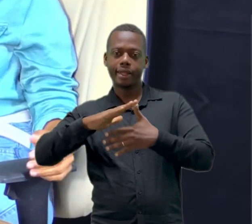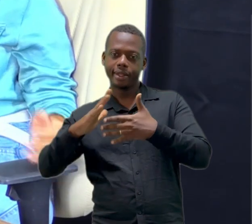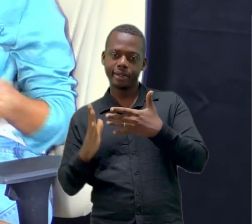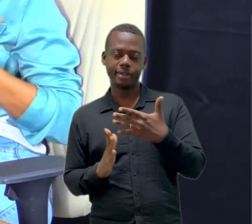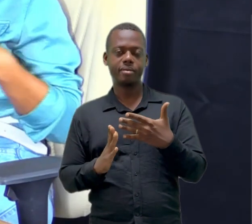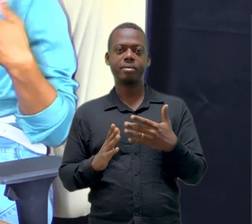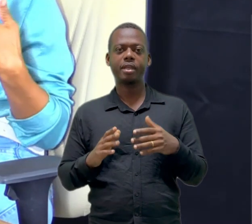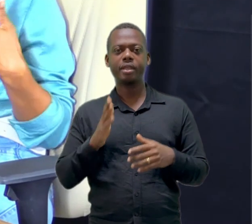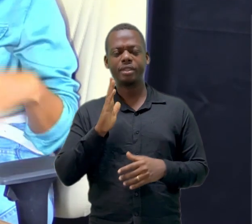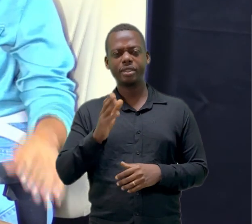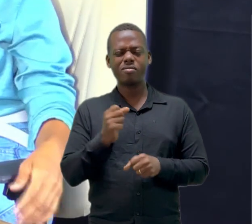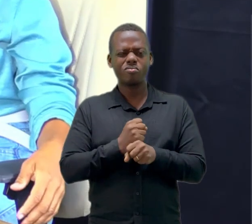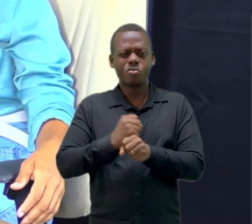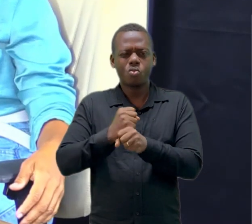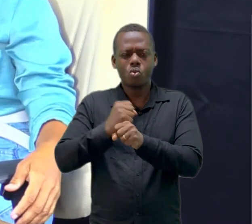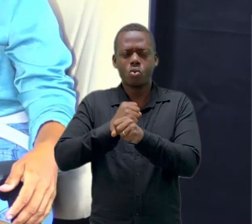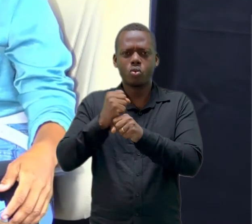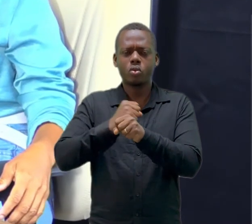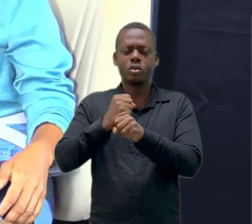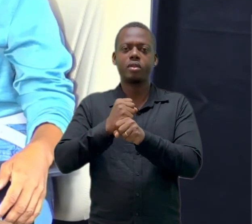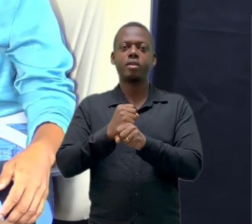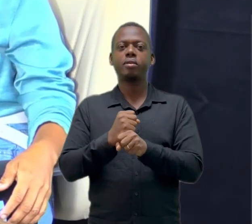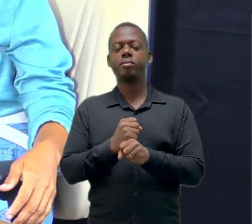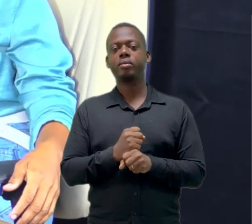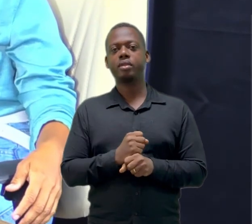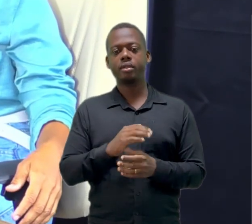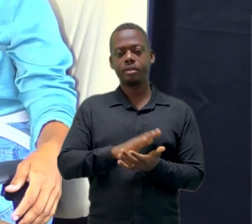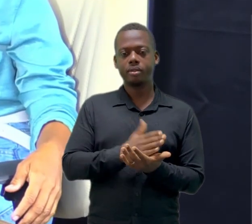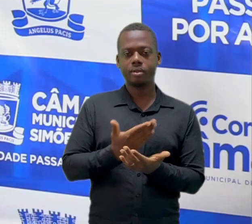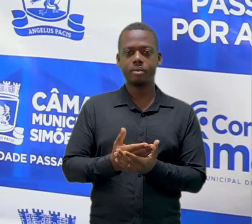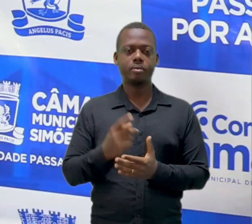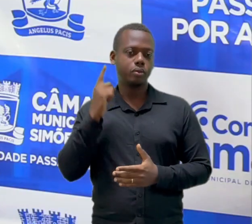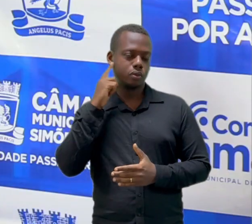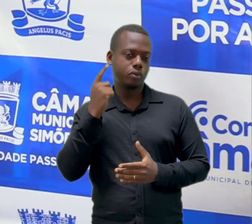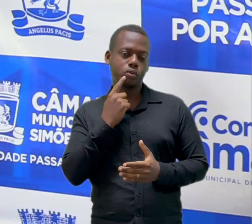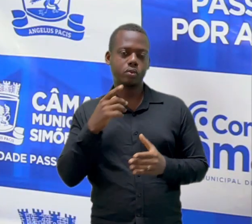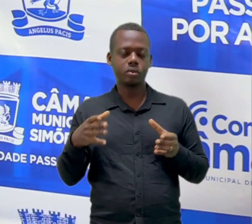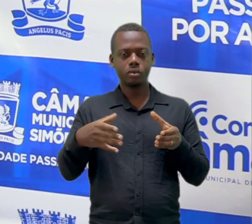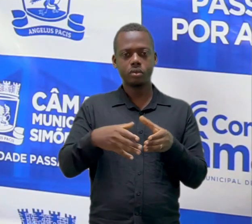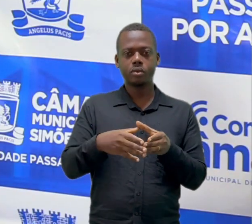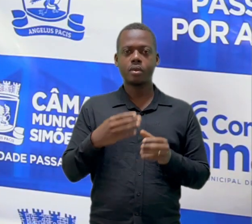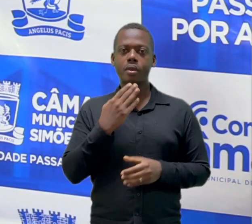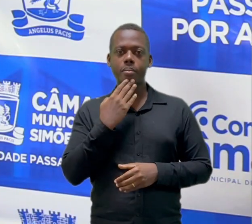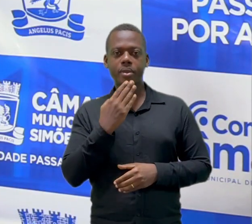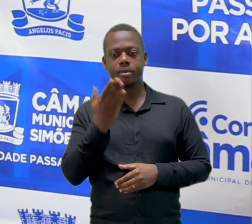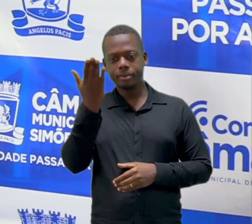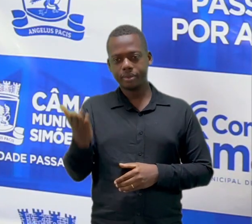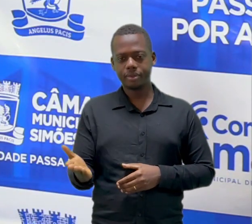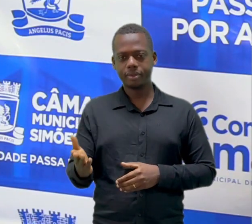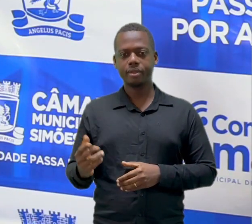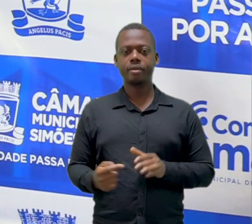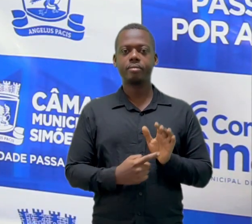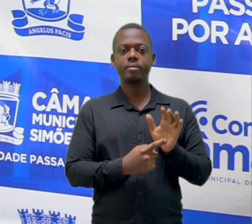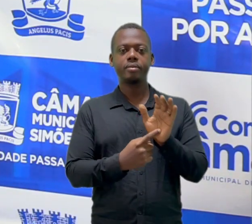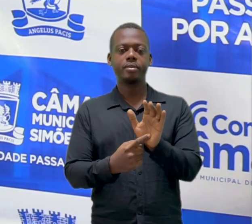Ela que já faz um trabalho durante muito tempo aqui no nosso município com a comunidade surda. E eu vou pedir para que você se apresente, Tati, para o nosso